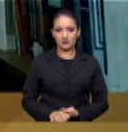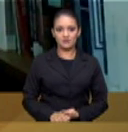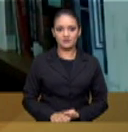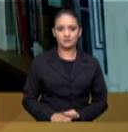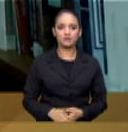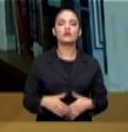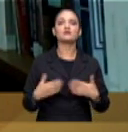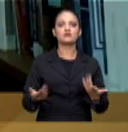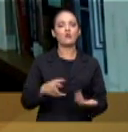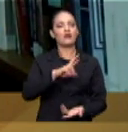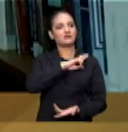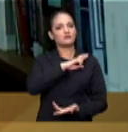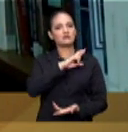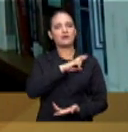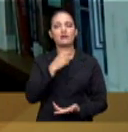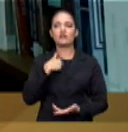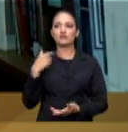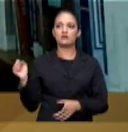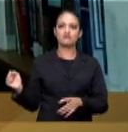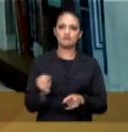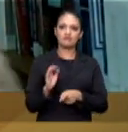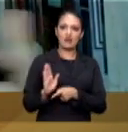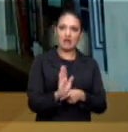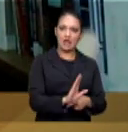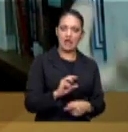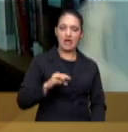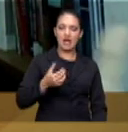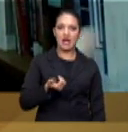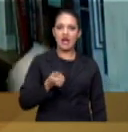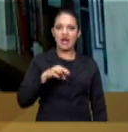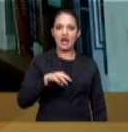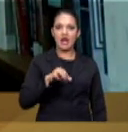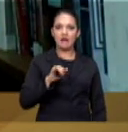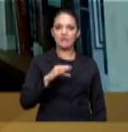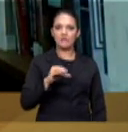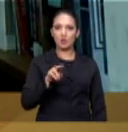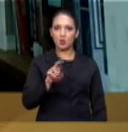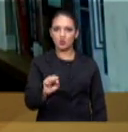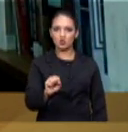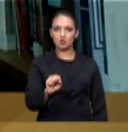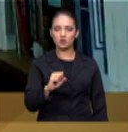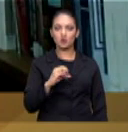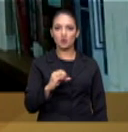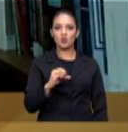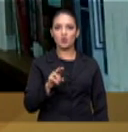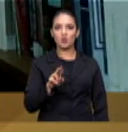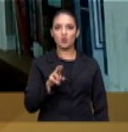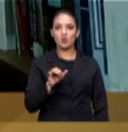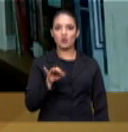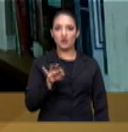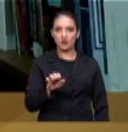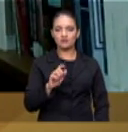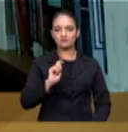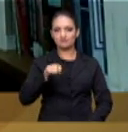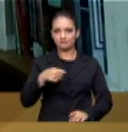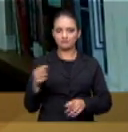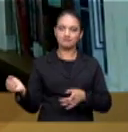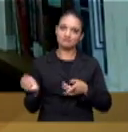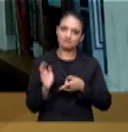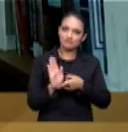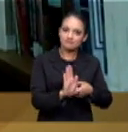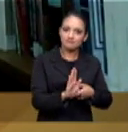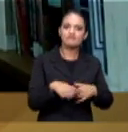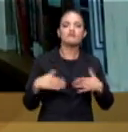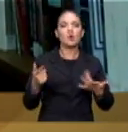Amicus Curiae de trazer a vossas excelências, né, a realidade, o contexto fático que essa norma infralegal